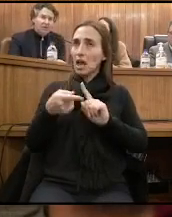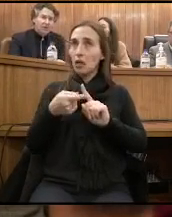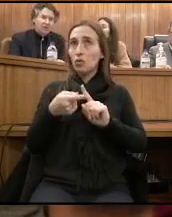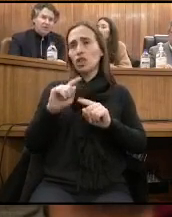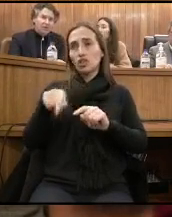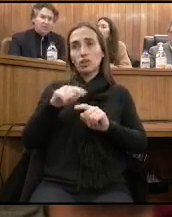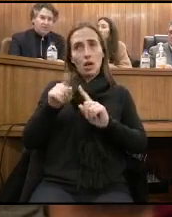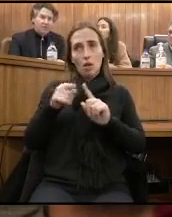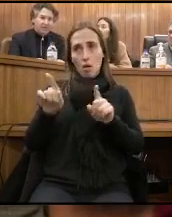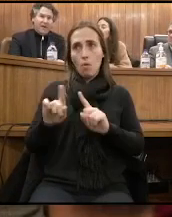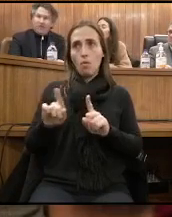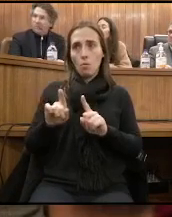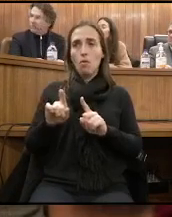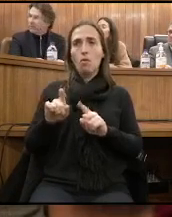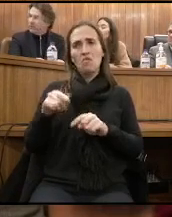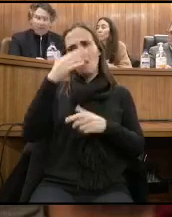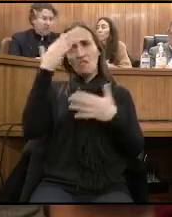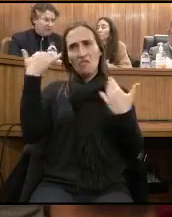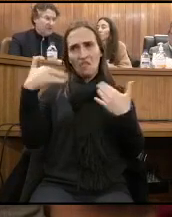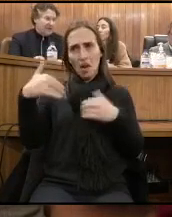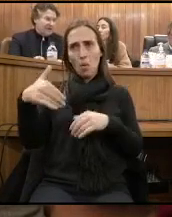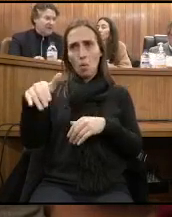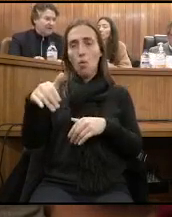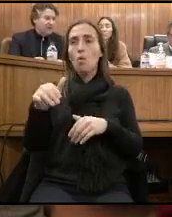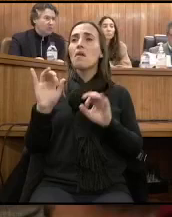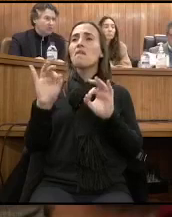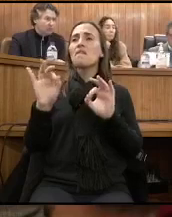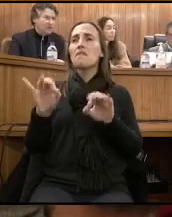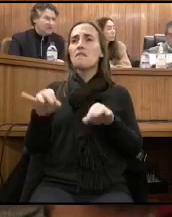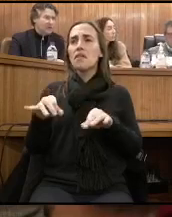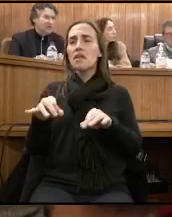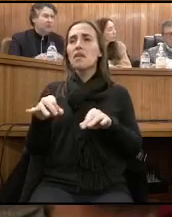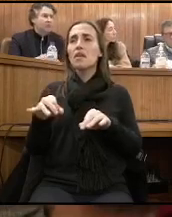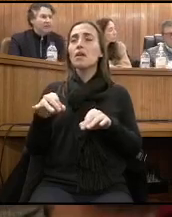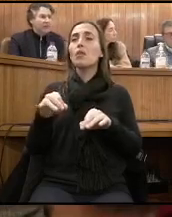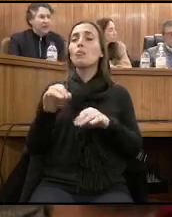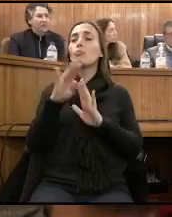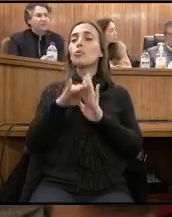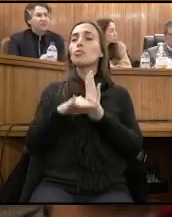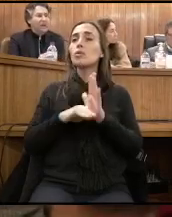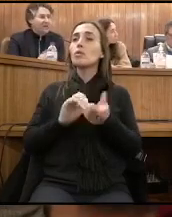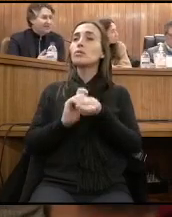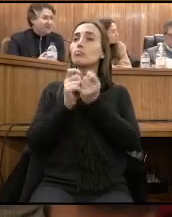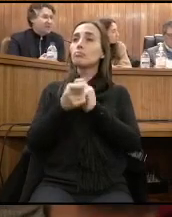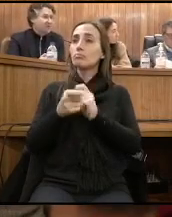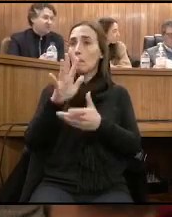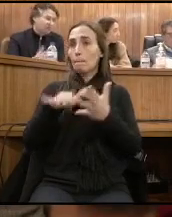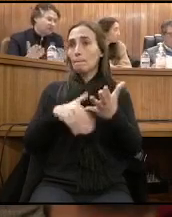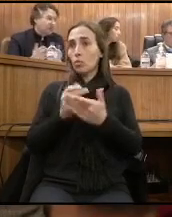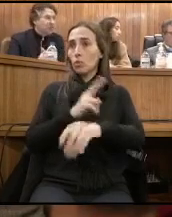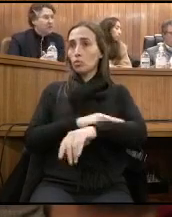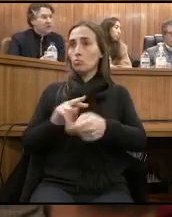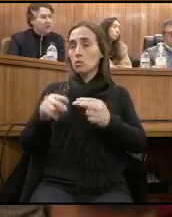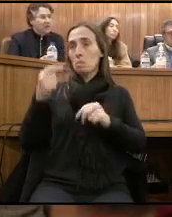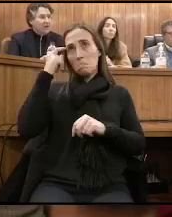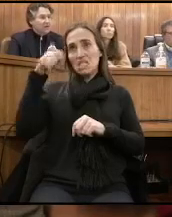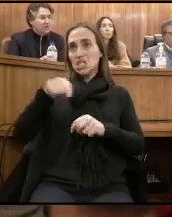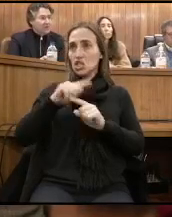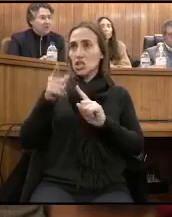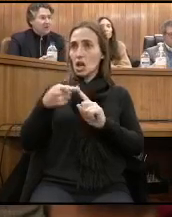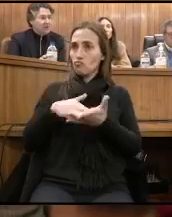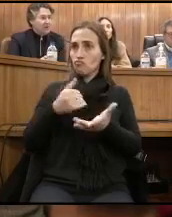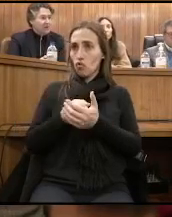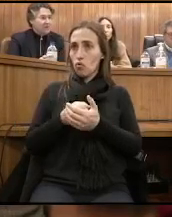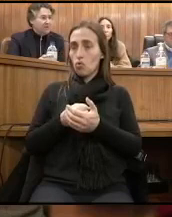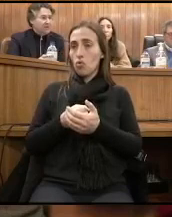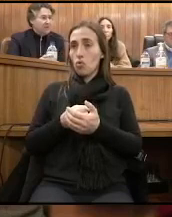não, verão, e terminar o processo de revisão do PDM ainda este ano. Portanto, é isto